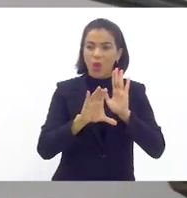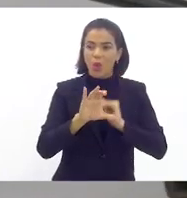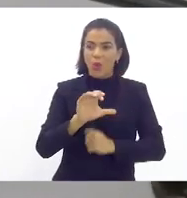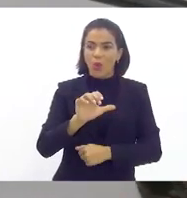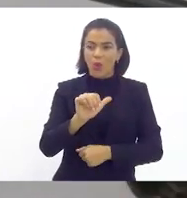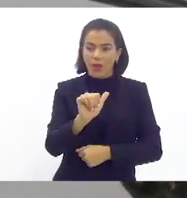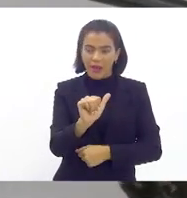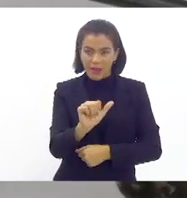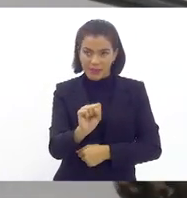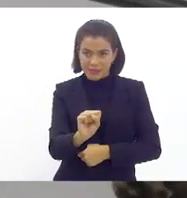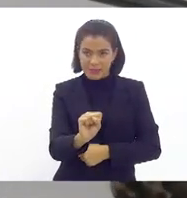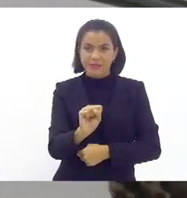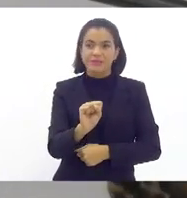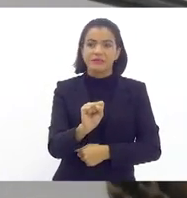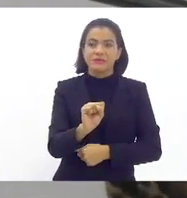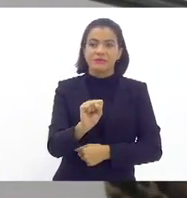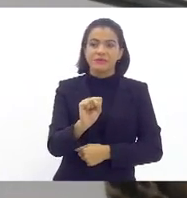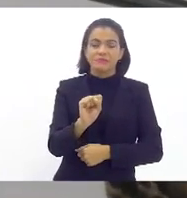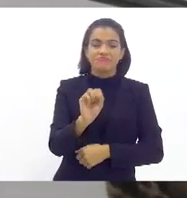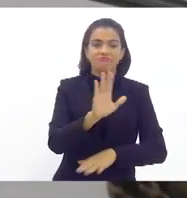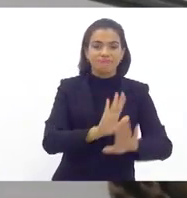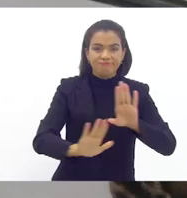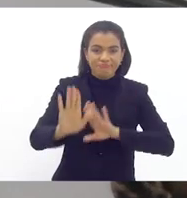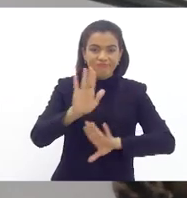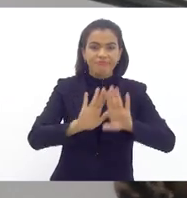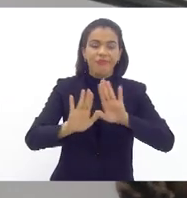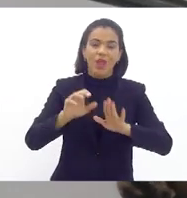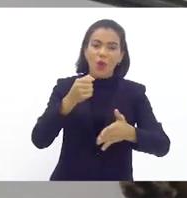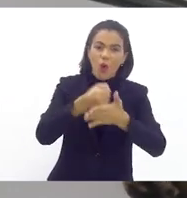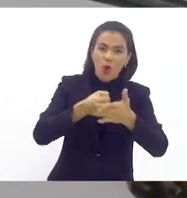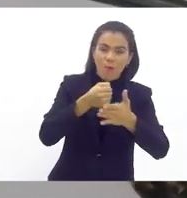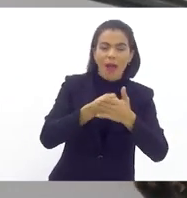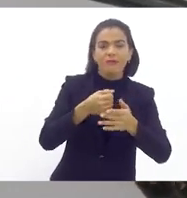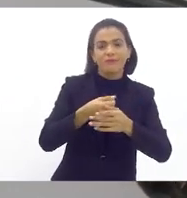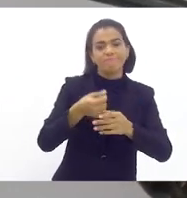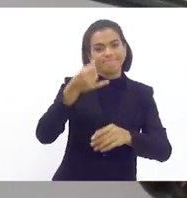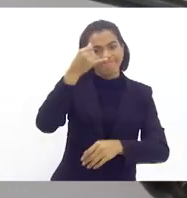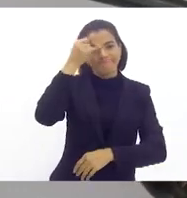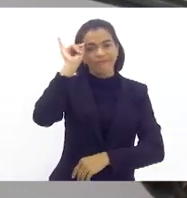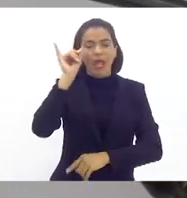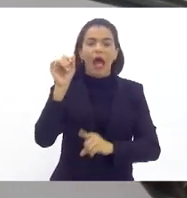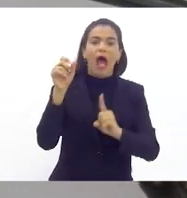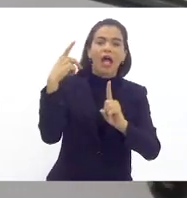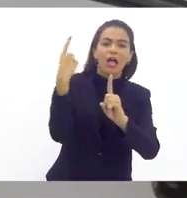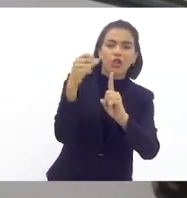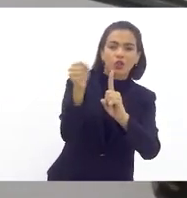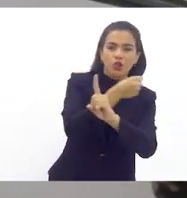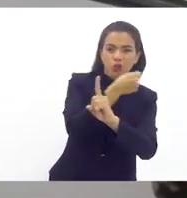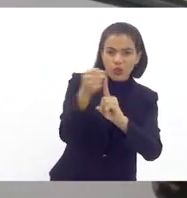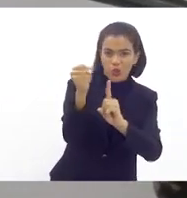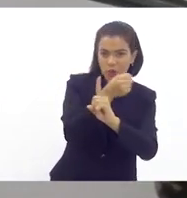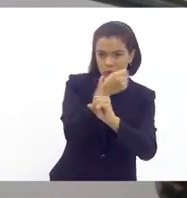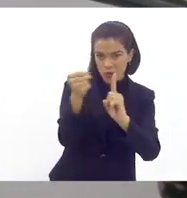Mecanismo Estadual de Prevenção e Combate à Tortura. Sauda de palmas aí para o colega.